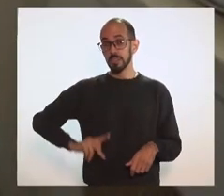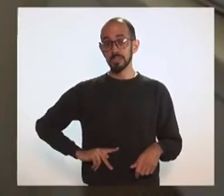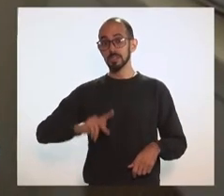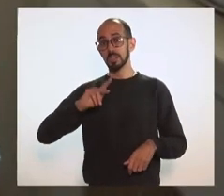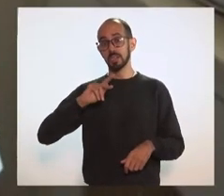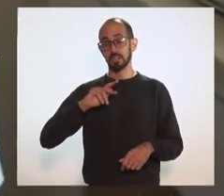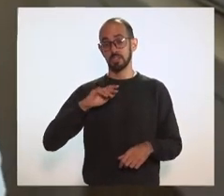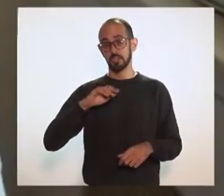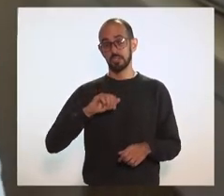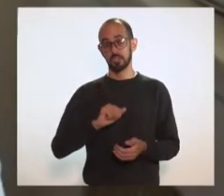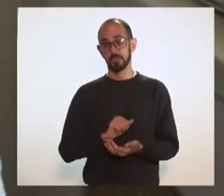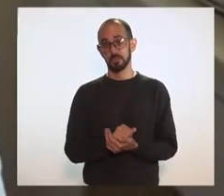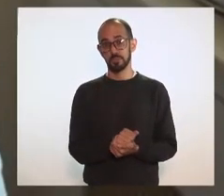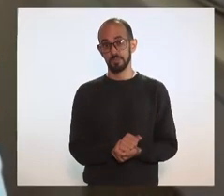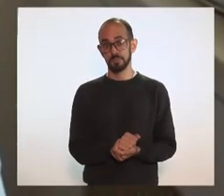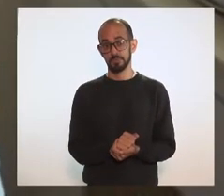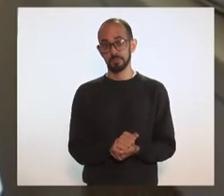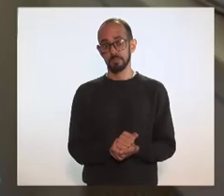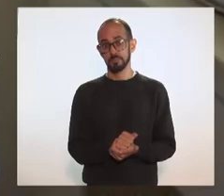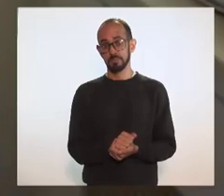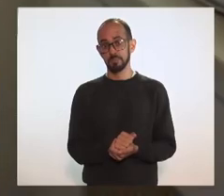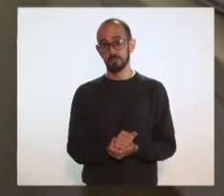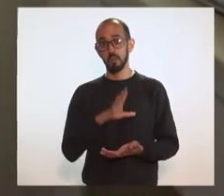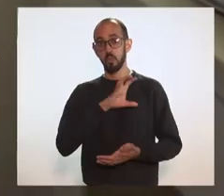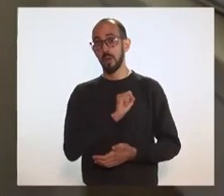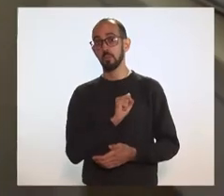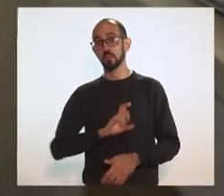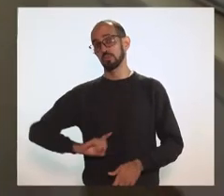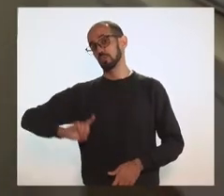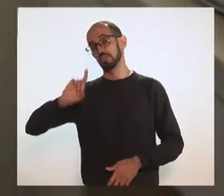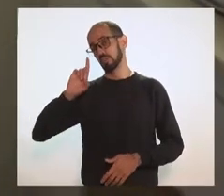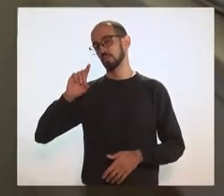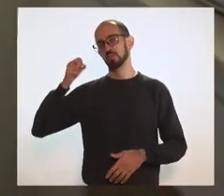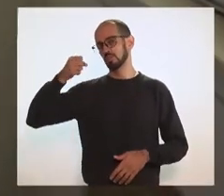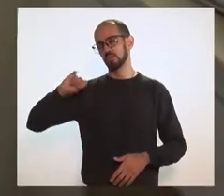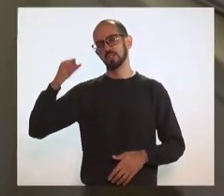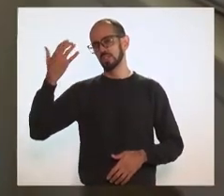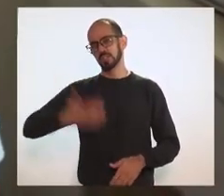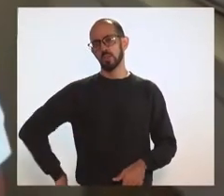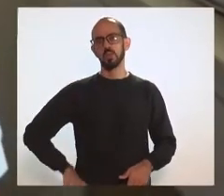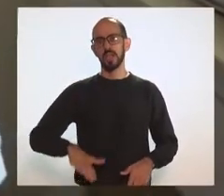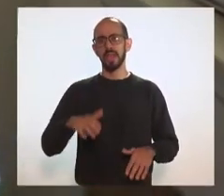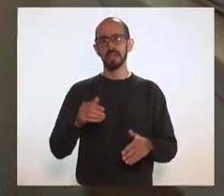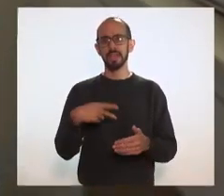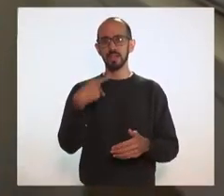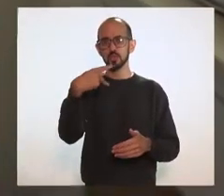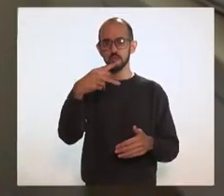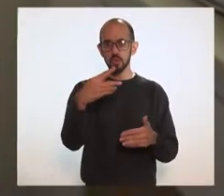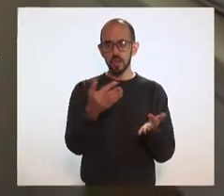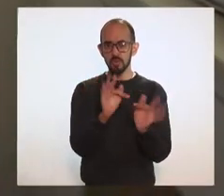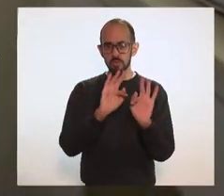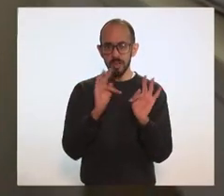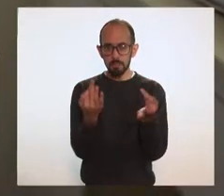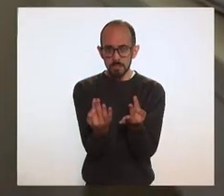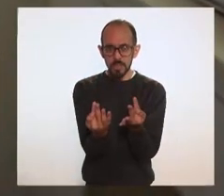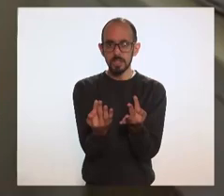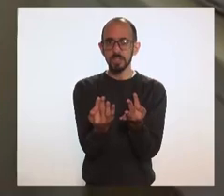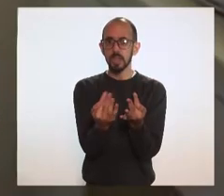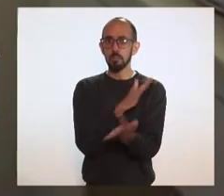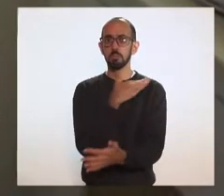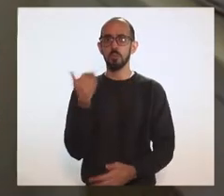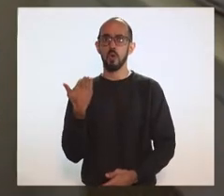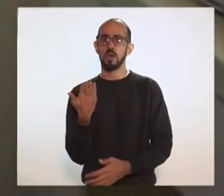de Deus, se vocês não querem que seus familiares, como eu não quero,